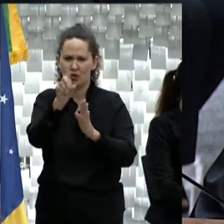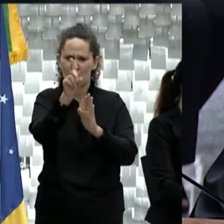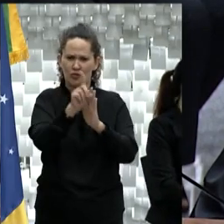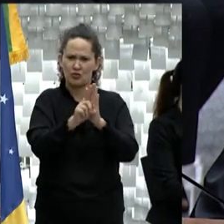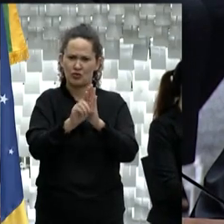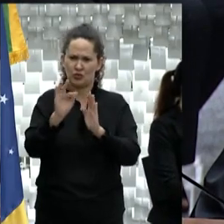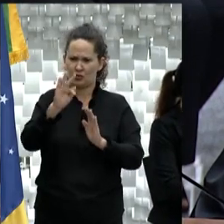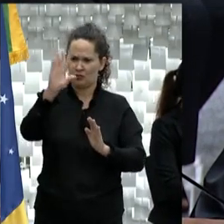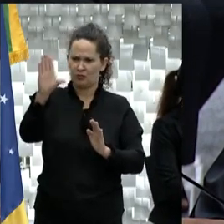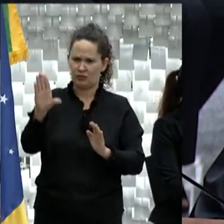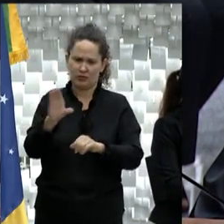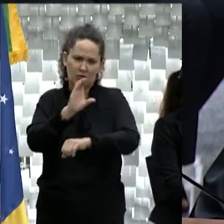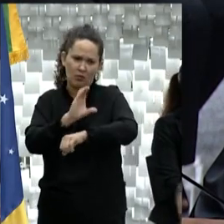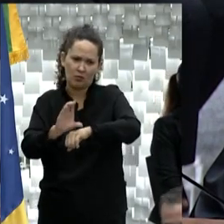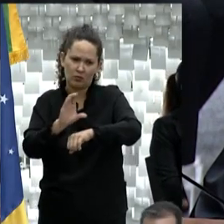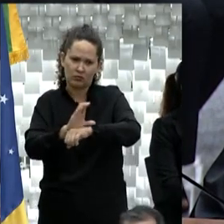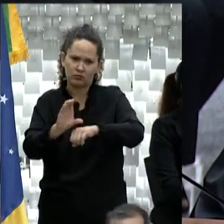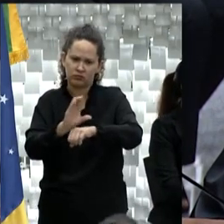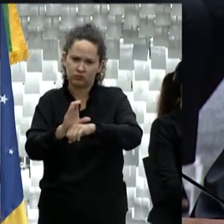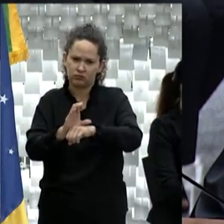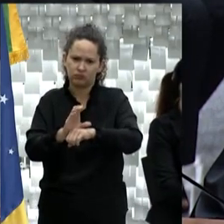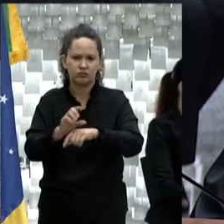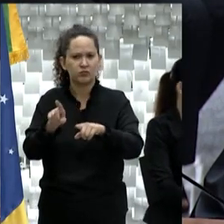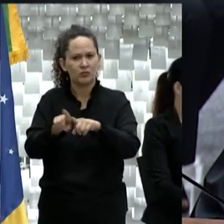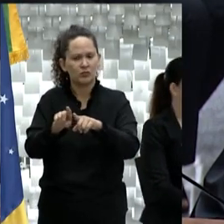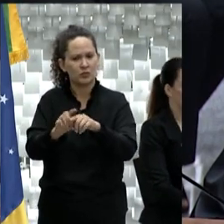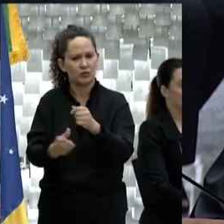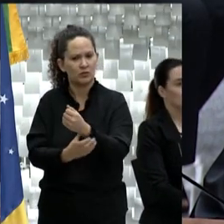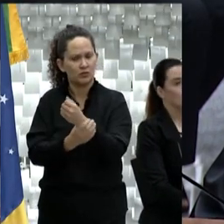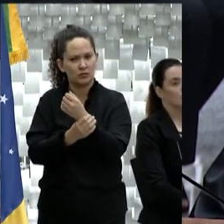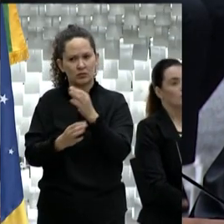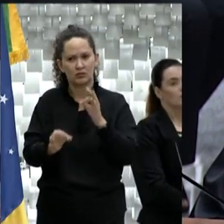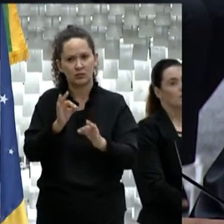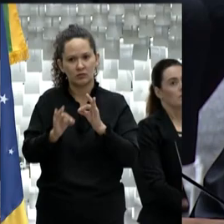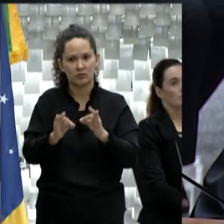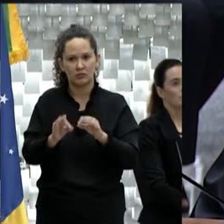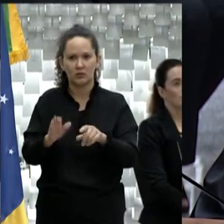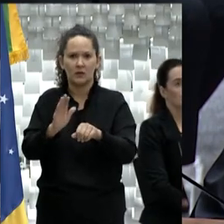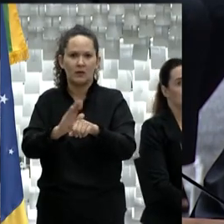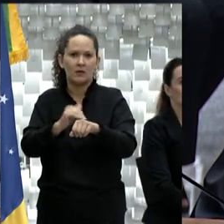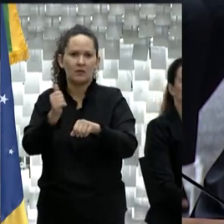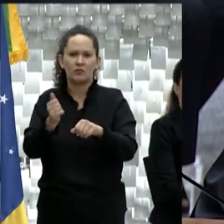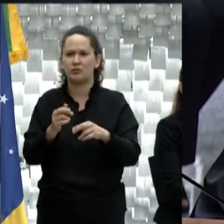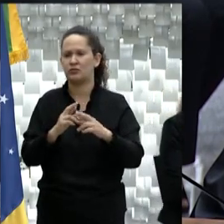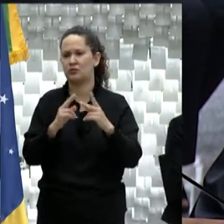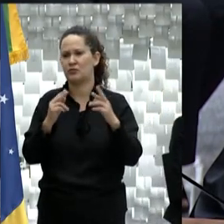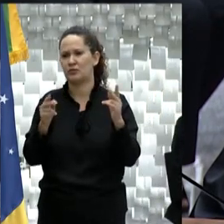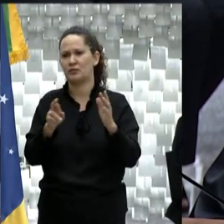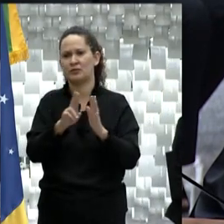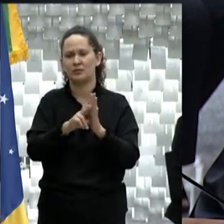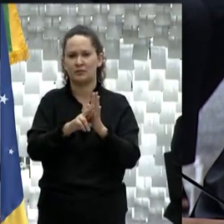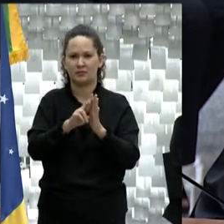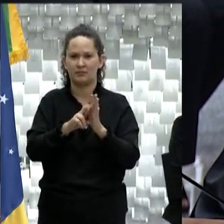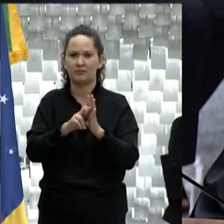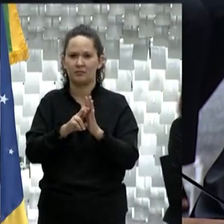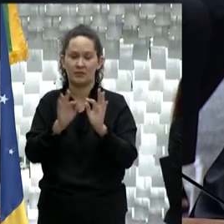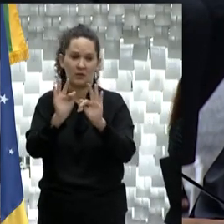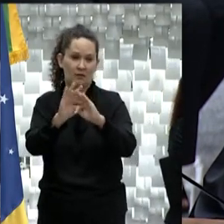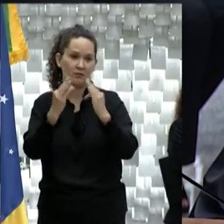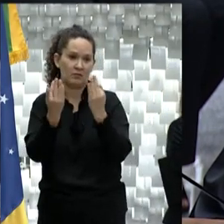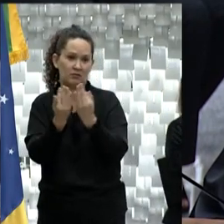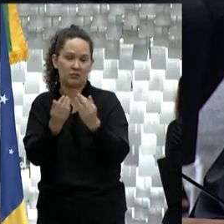federal e infuncional, confere segurança jurídica às mais diversas relações